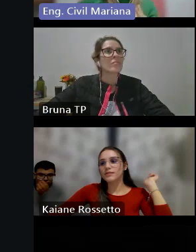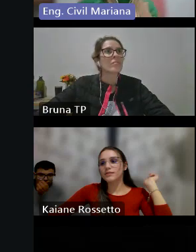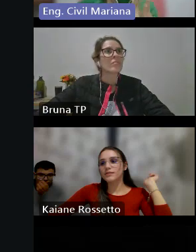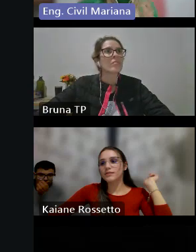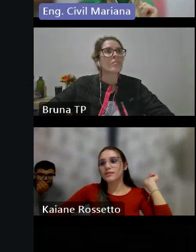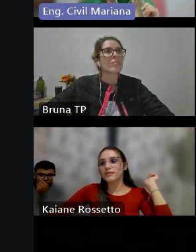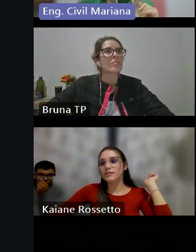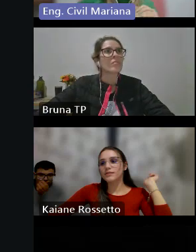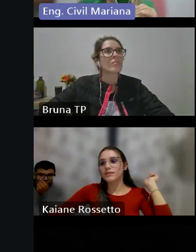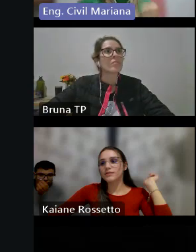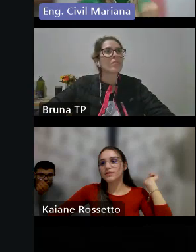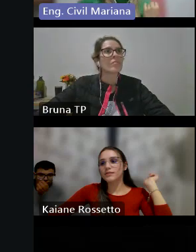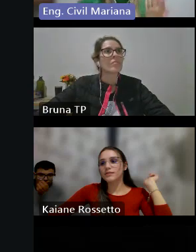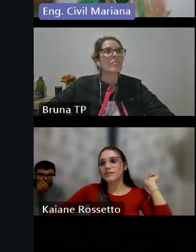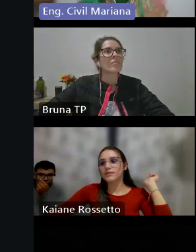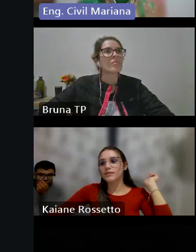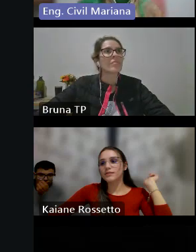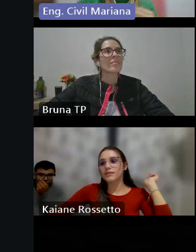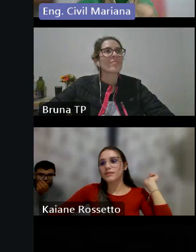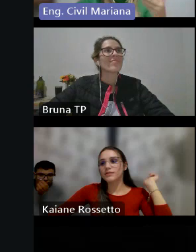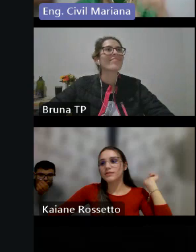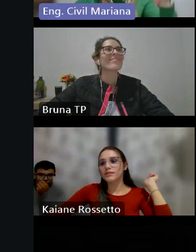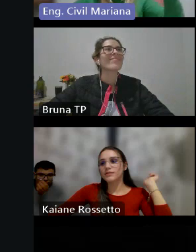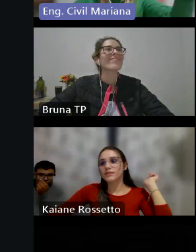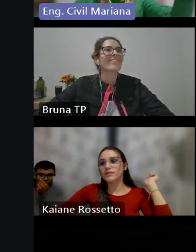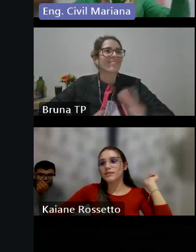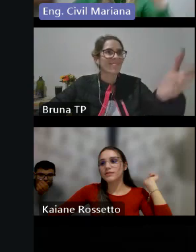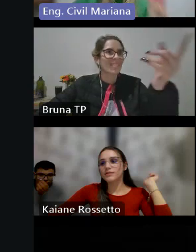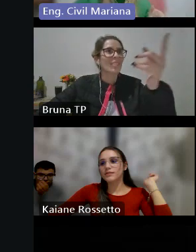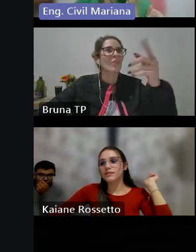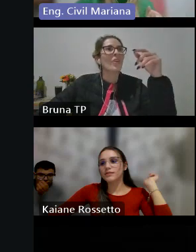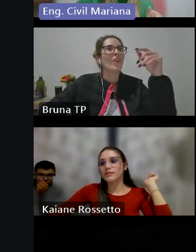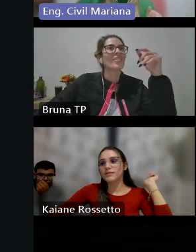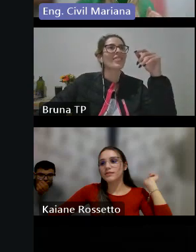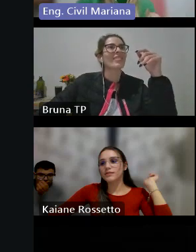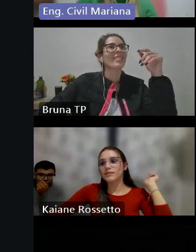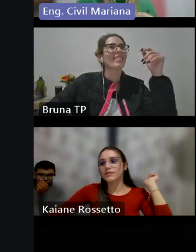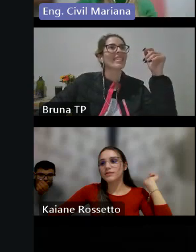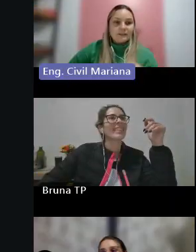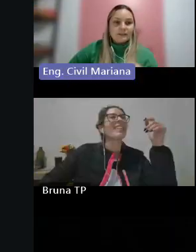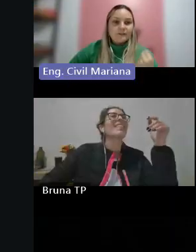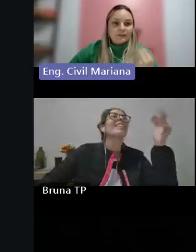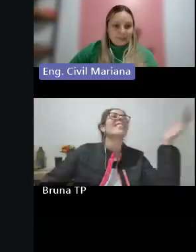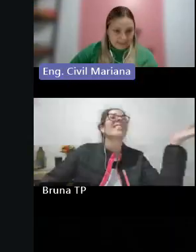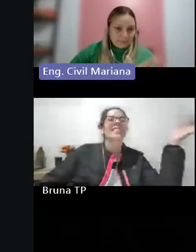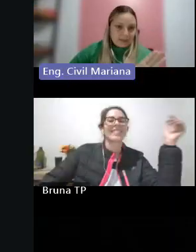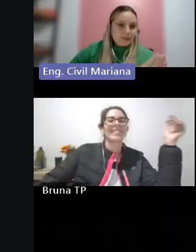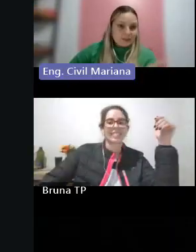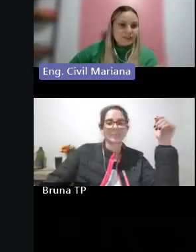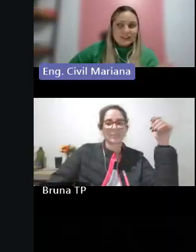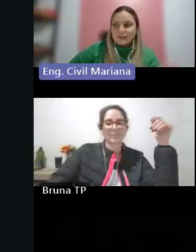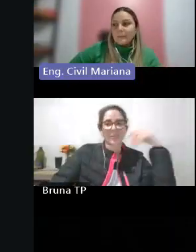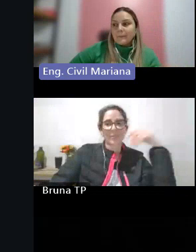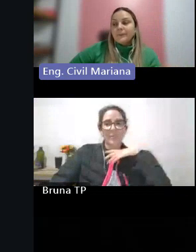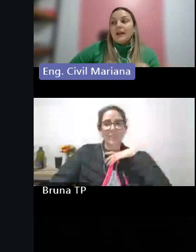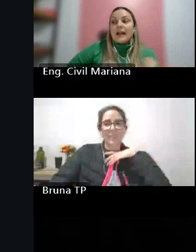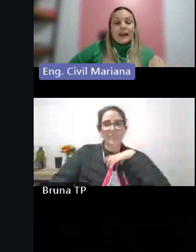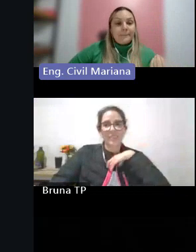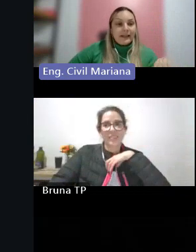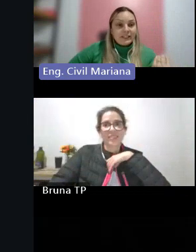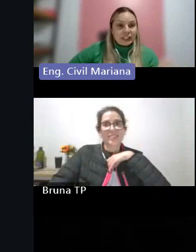fazer a manutenção igual do carro. Você não espera dar problema. A cada 10 mil quilômetros, você vai lá e troca o óleo. Então, é mais ou menos